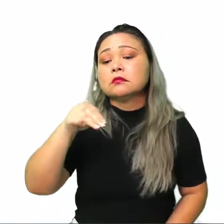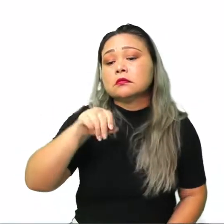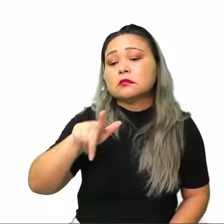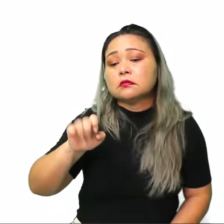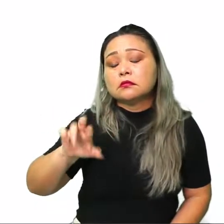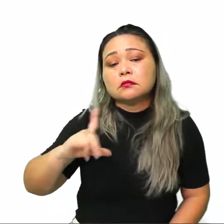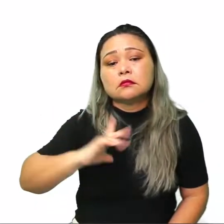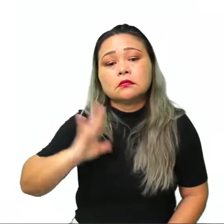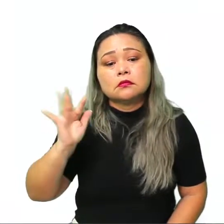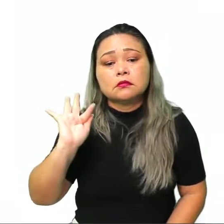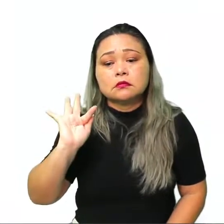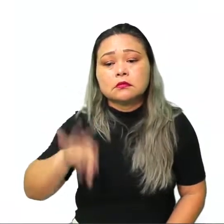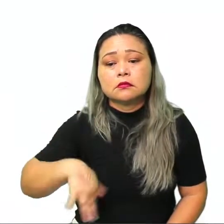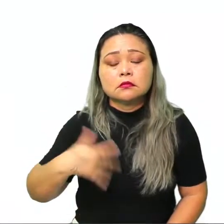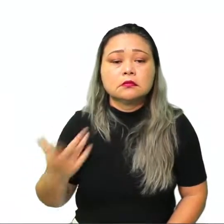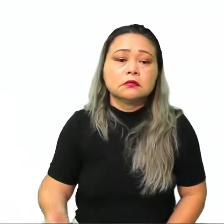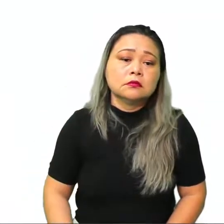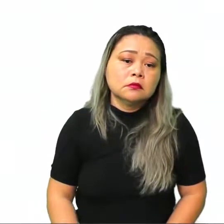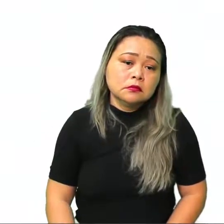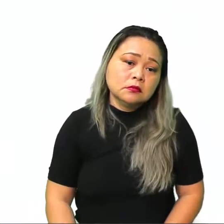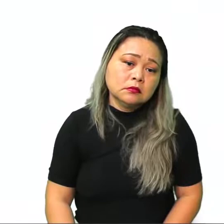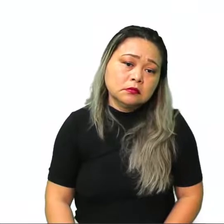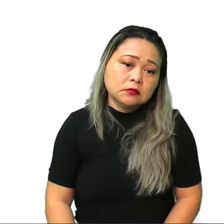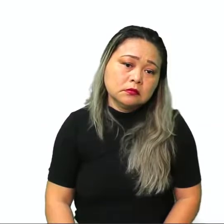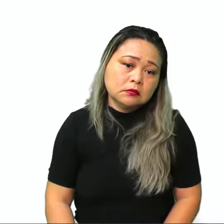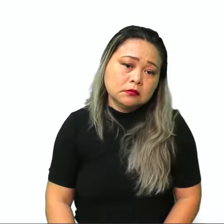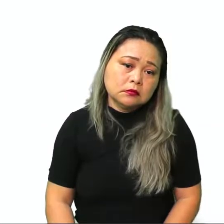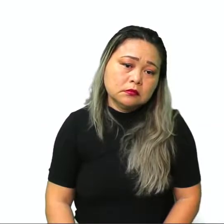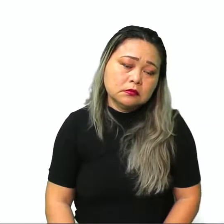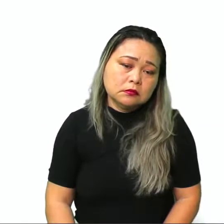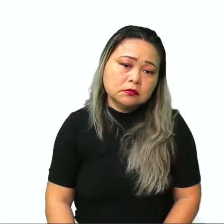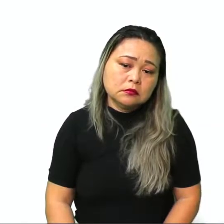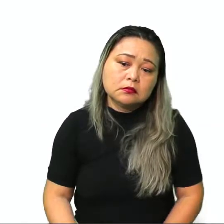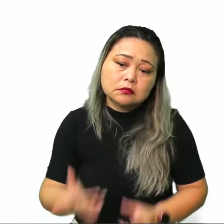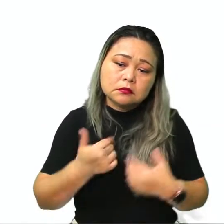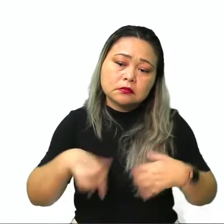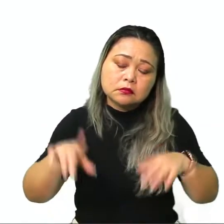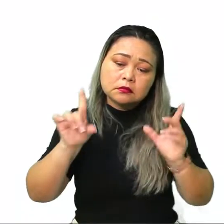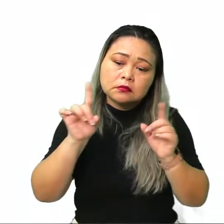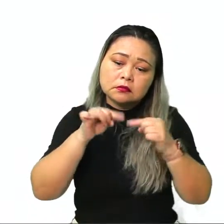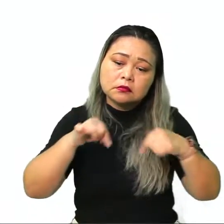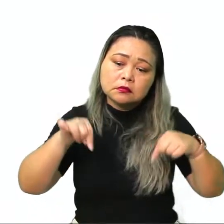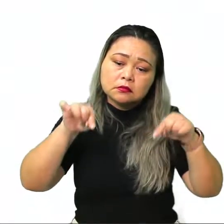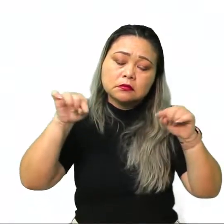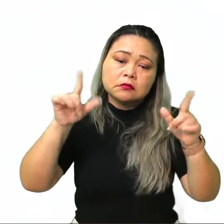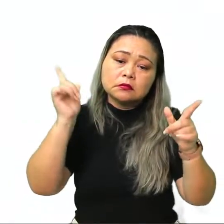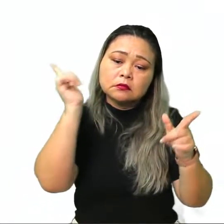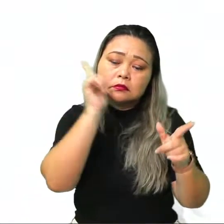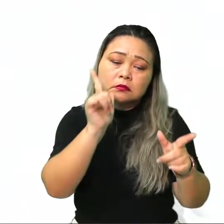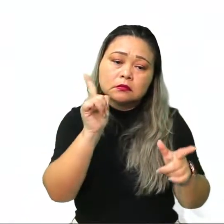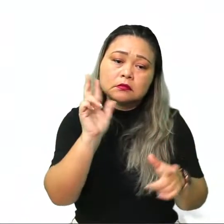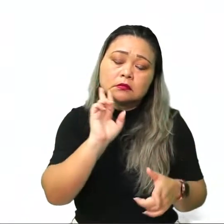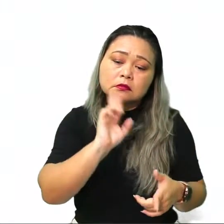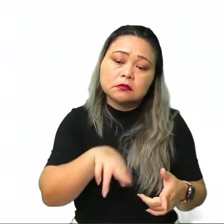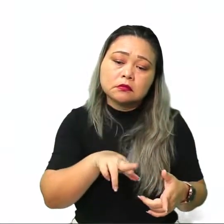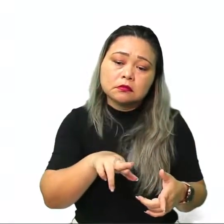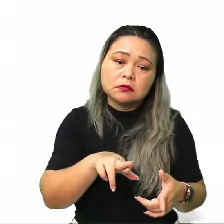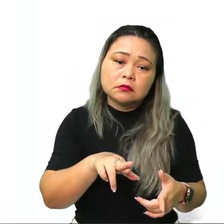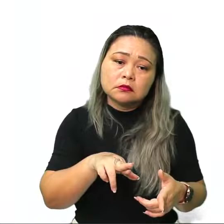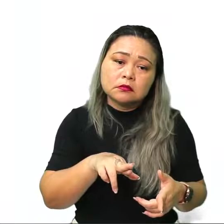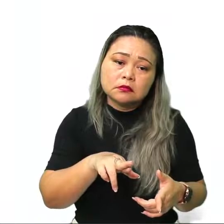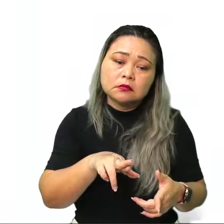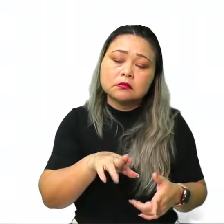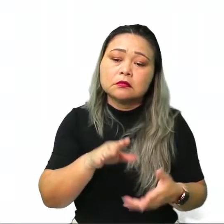Miller, no final, numa estrutura em forma de U, ele conseguiu obter, então,